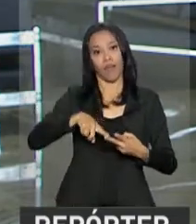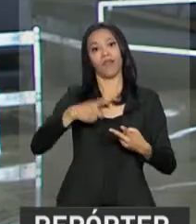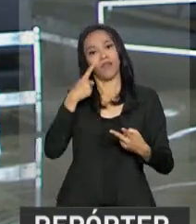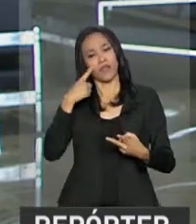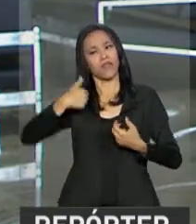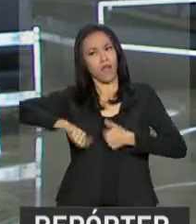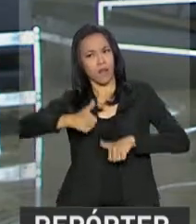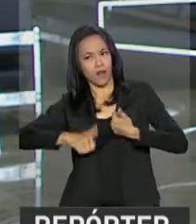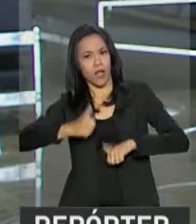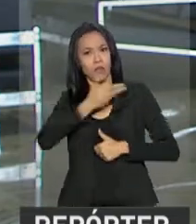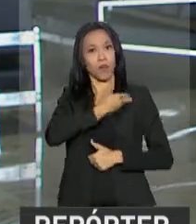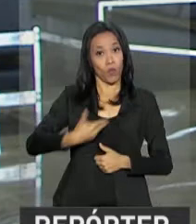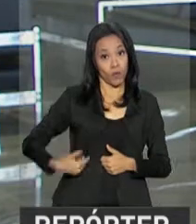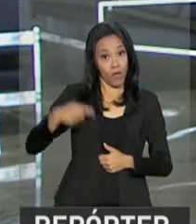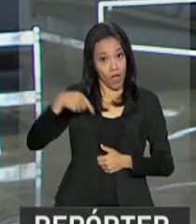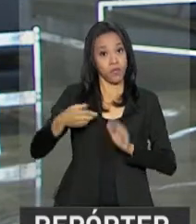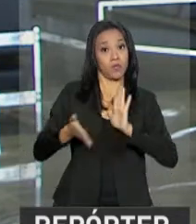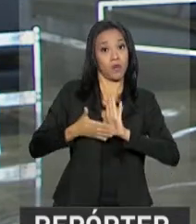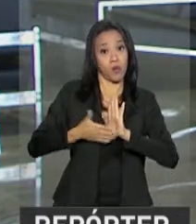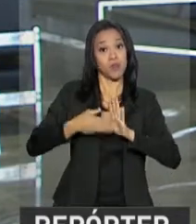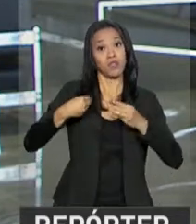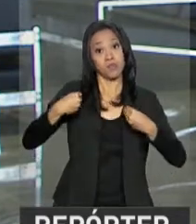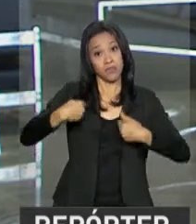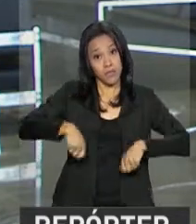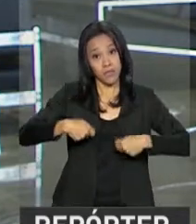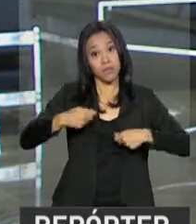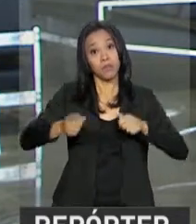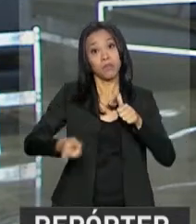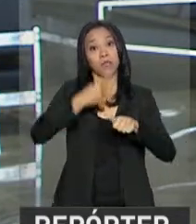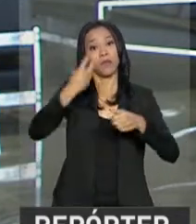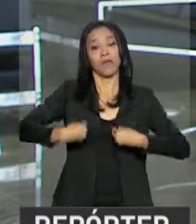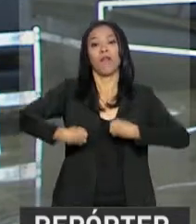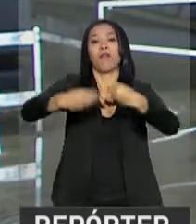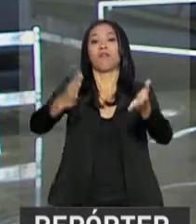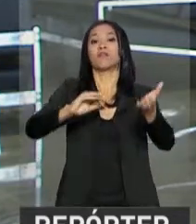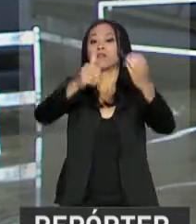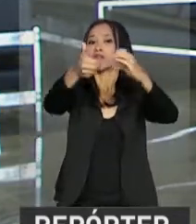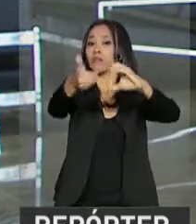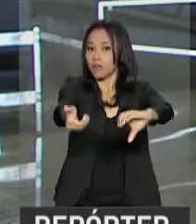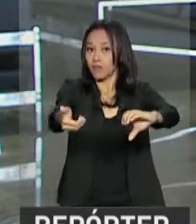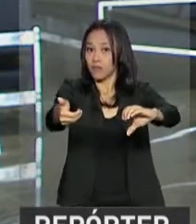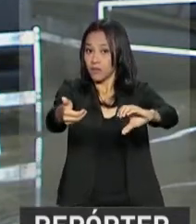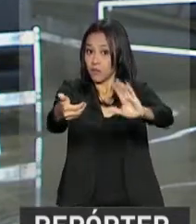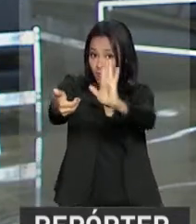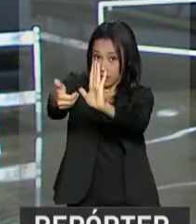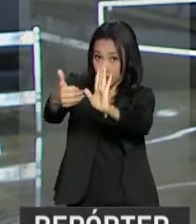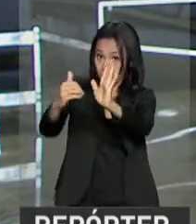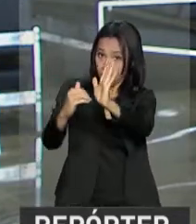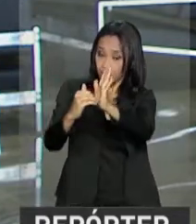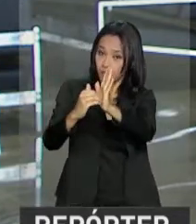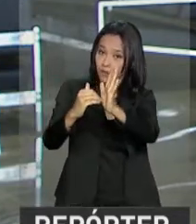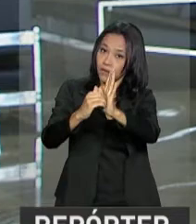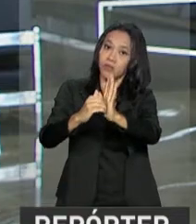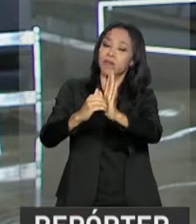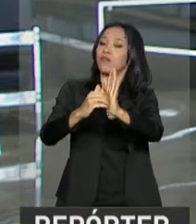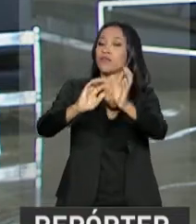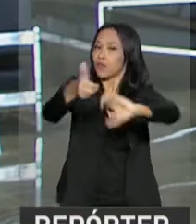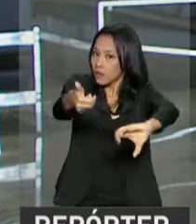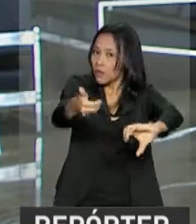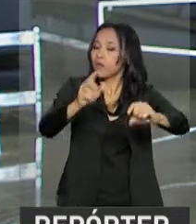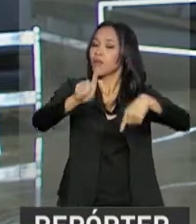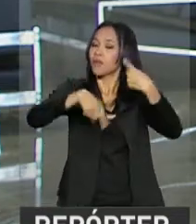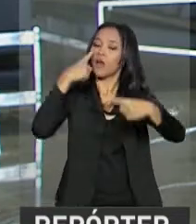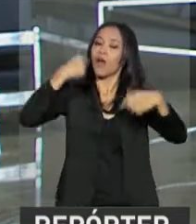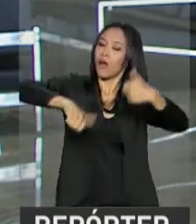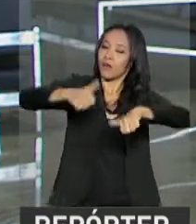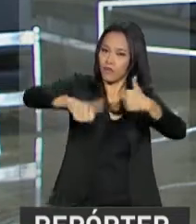proposta também precisa passar pelo senado antes de ir à sanção presidencial desde domingo governo e representantes